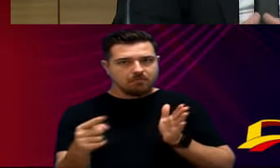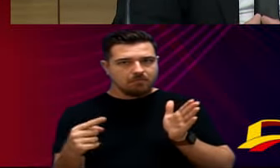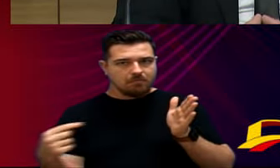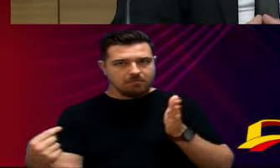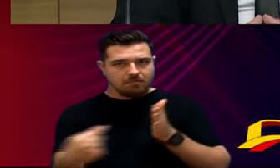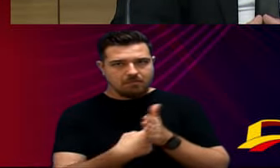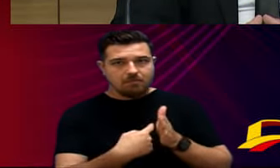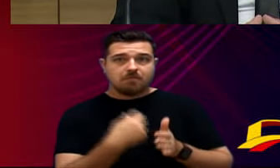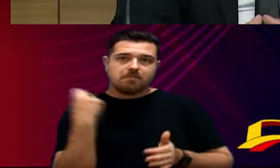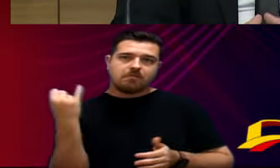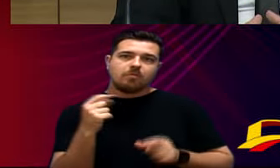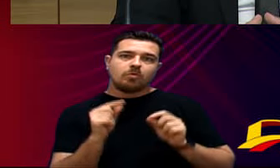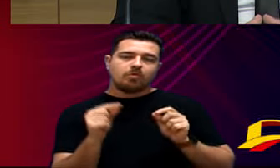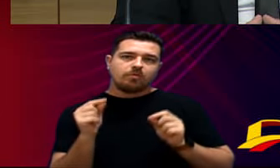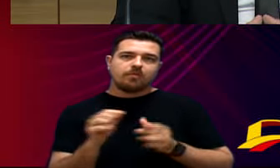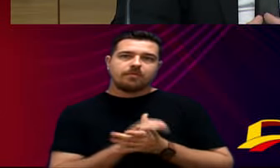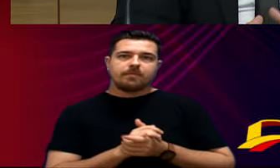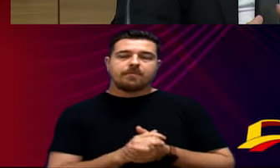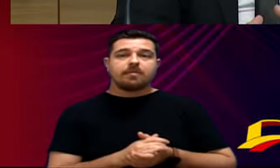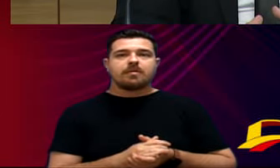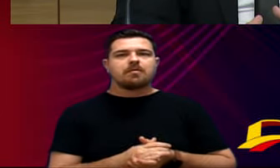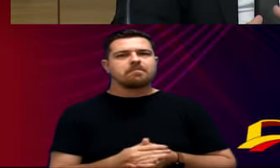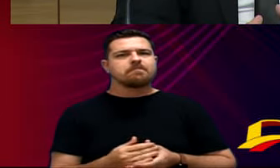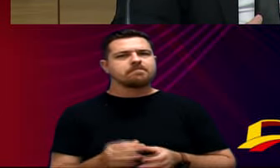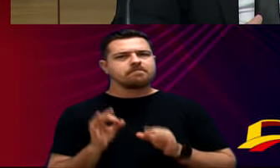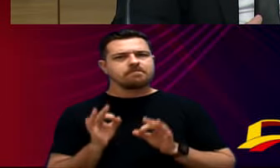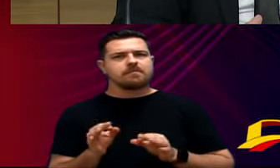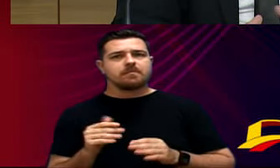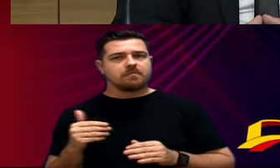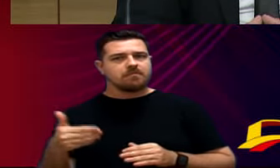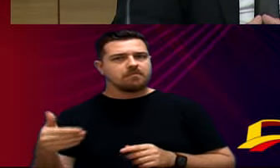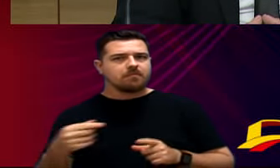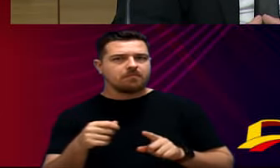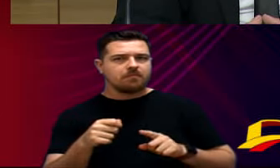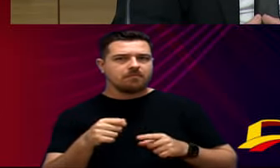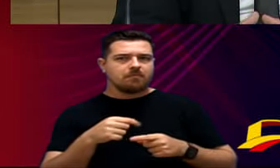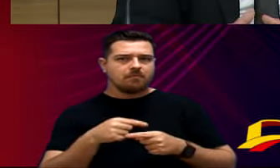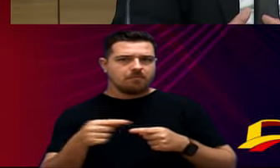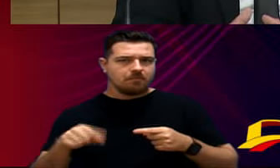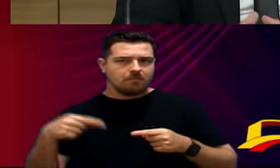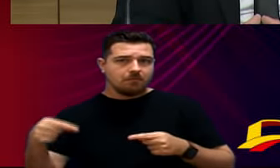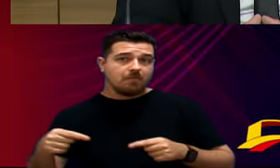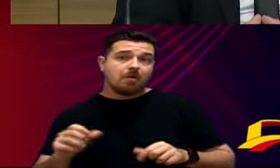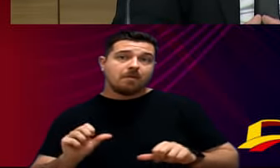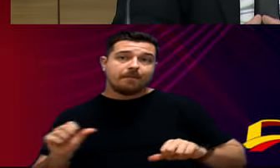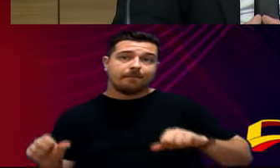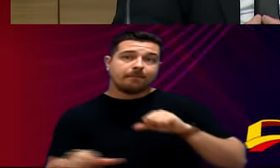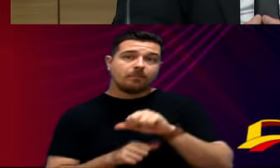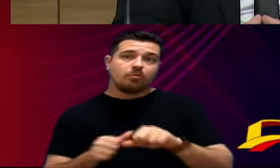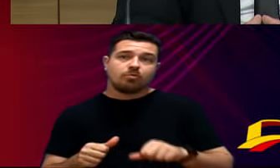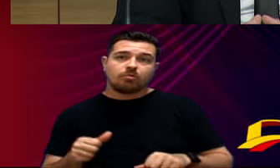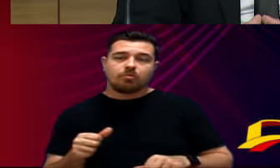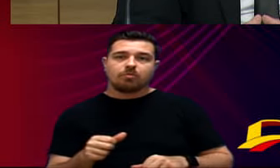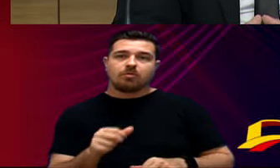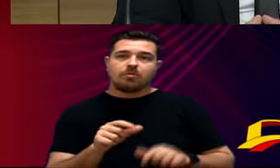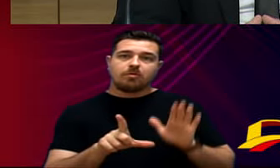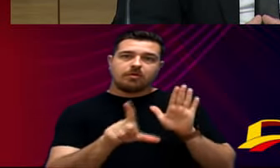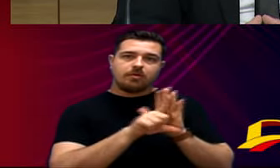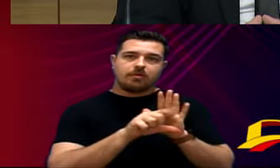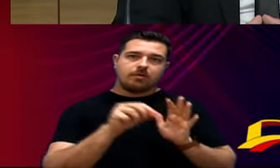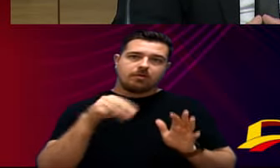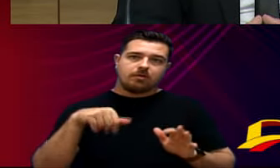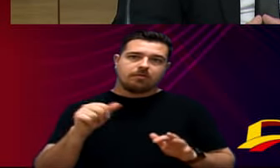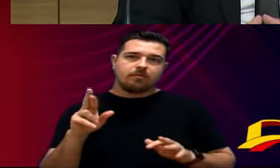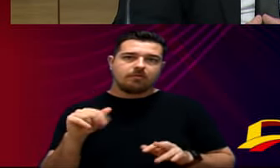aqui eh acredito aí que a essa semana se não me engano houve uma alteração na lei Maria da Penha e